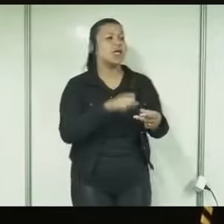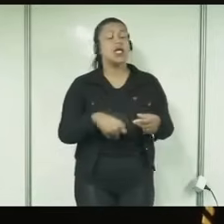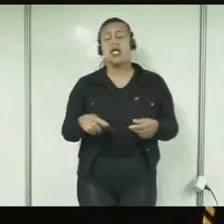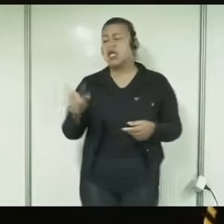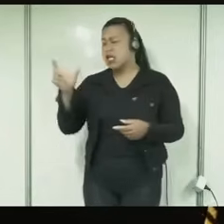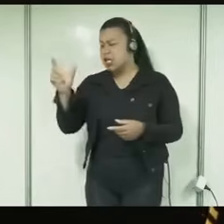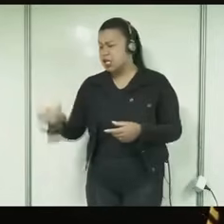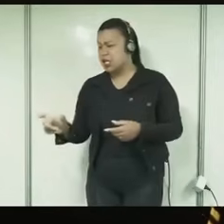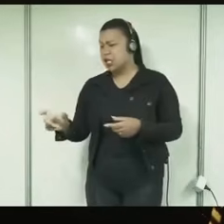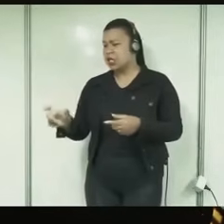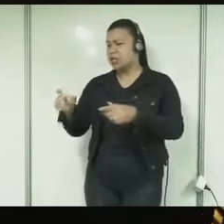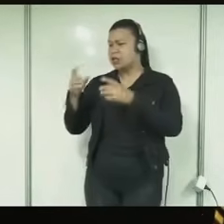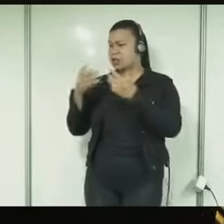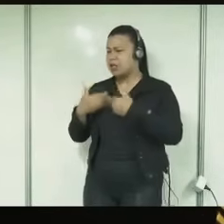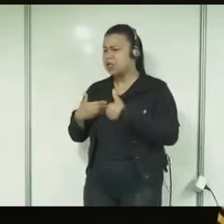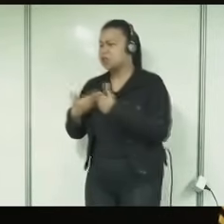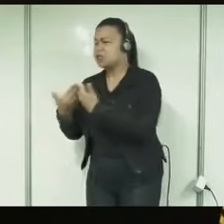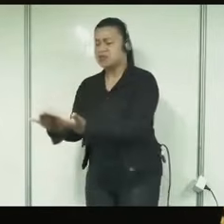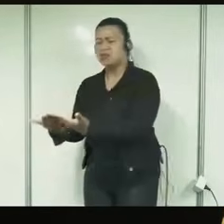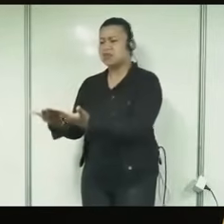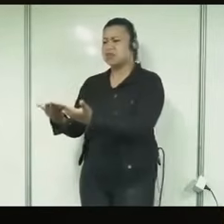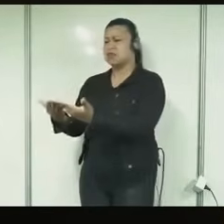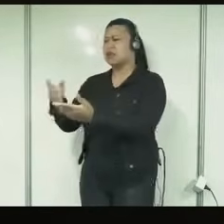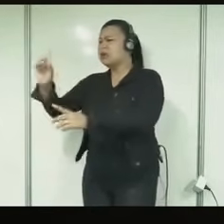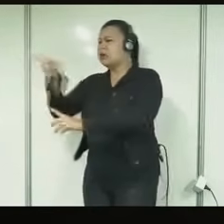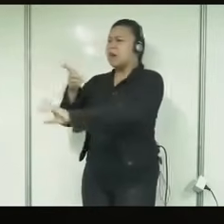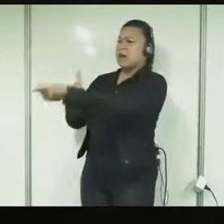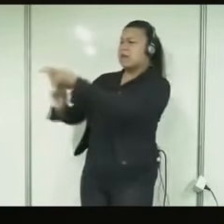também aquilo que quer tirar. Minha alegria.